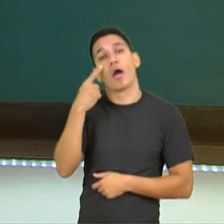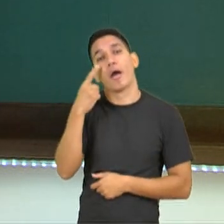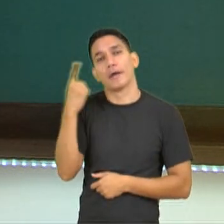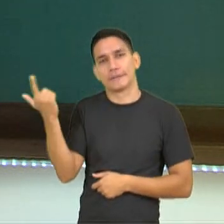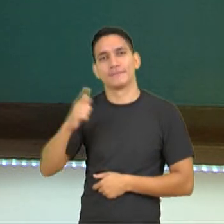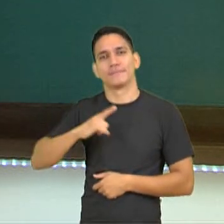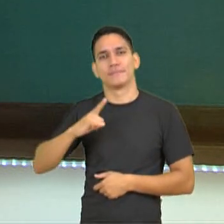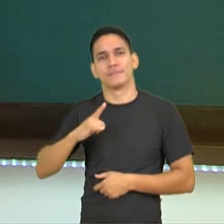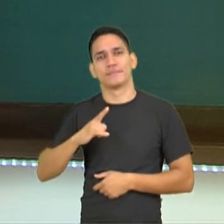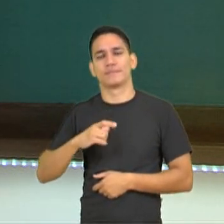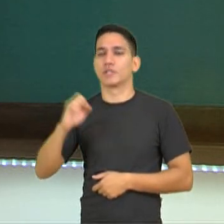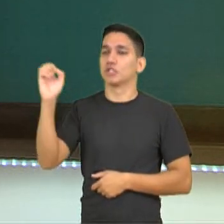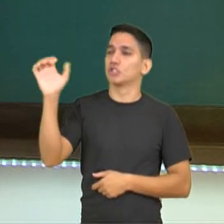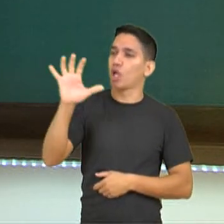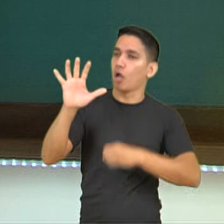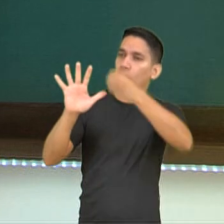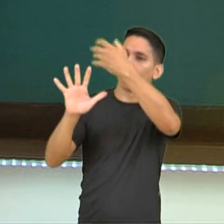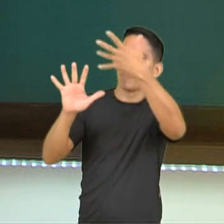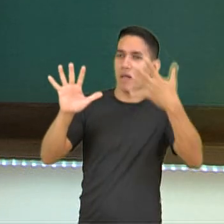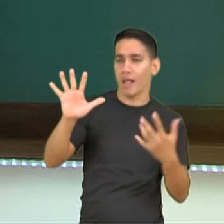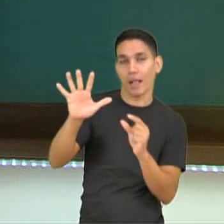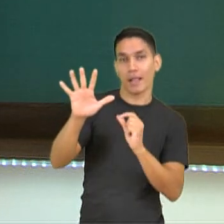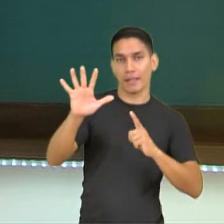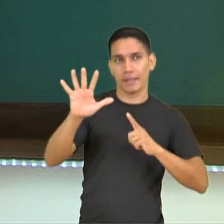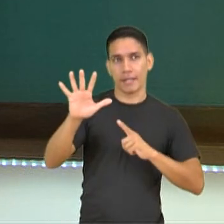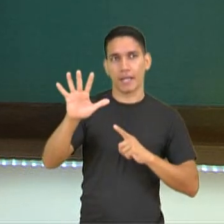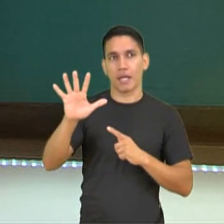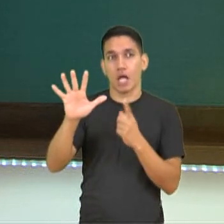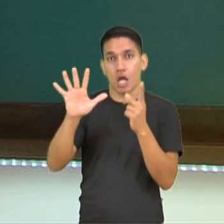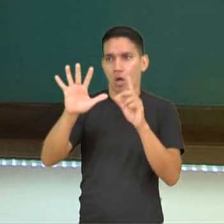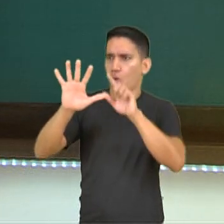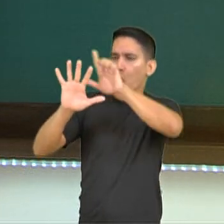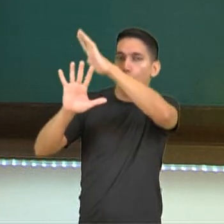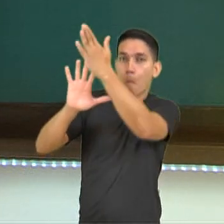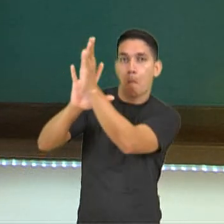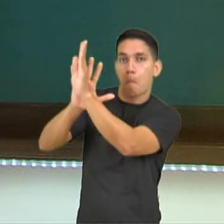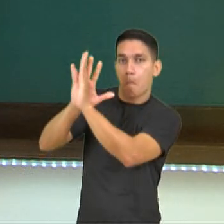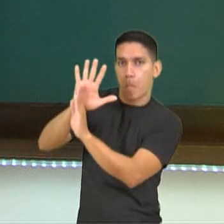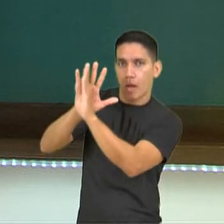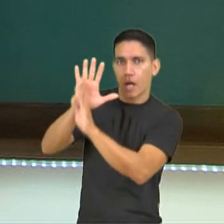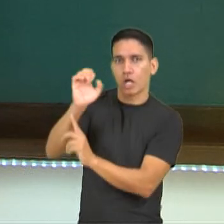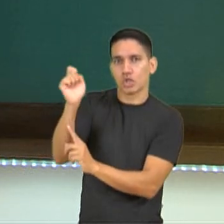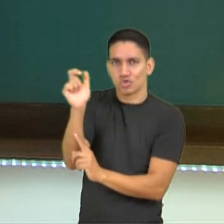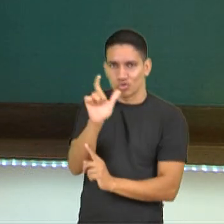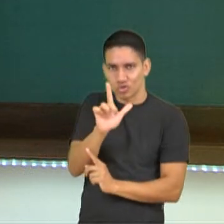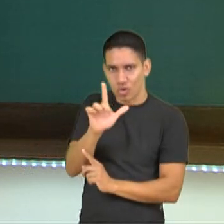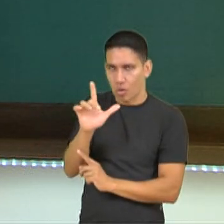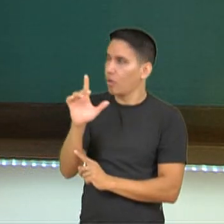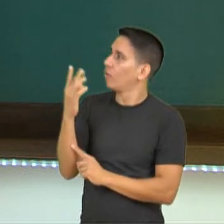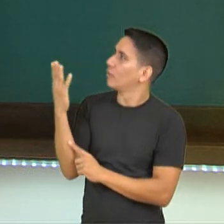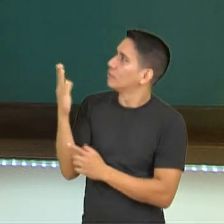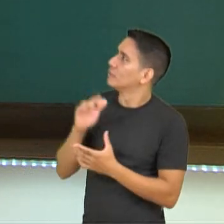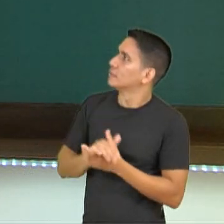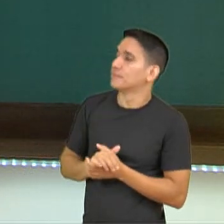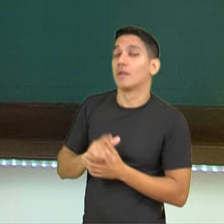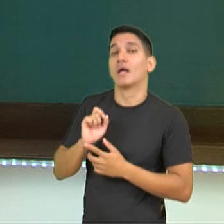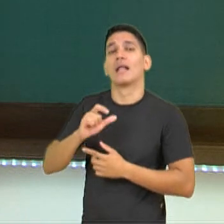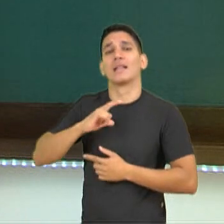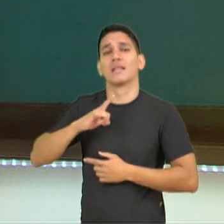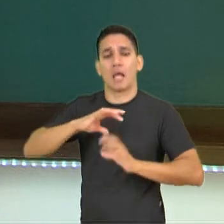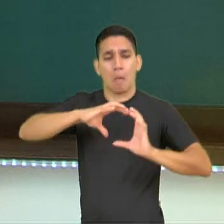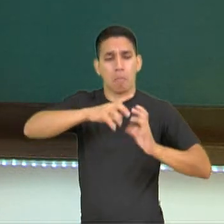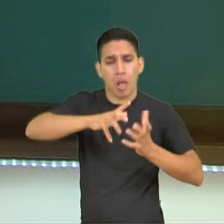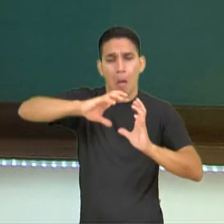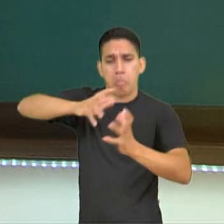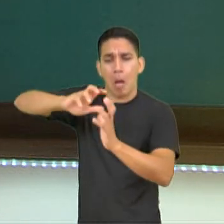gente pensar nesse sentido. Eu tenho aqui uma parte do Sol na nossa representação e os planetas